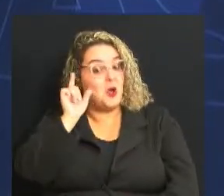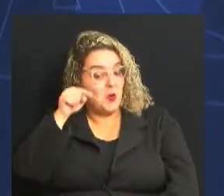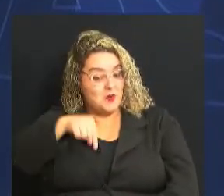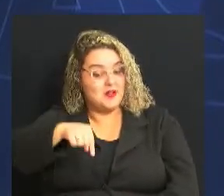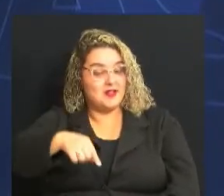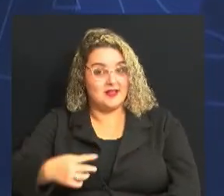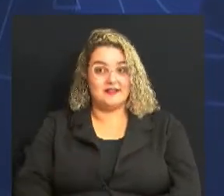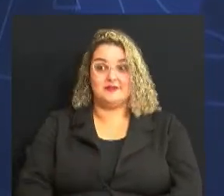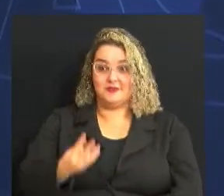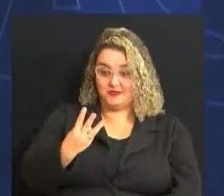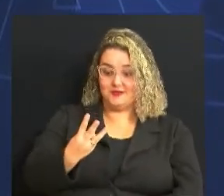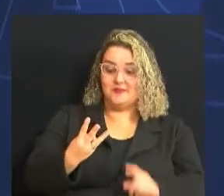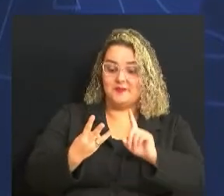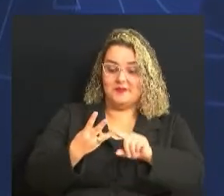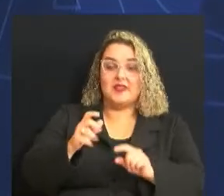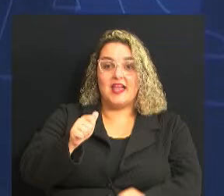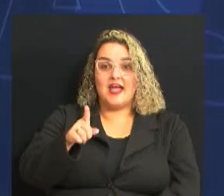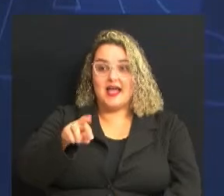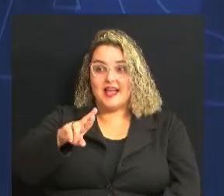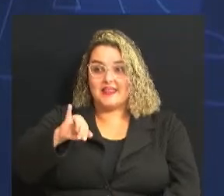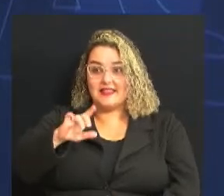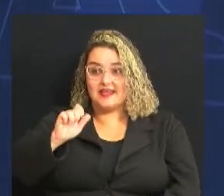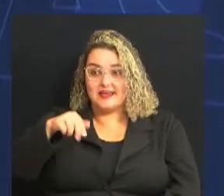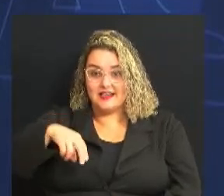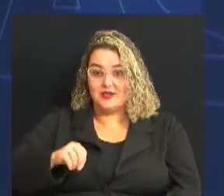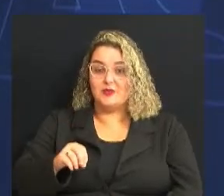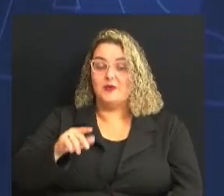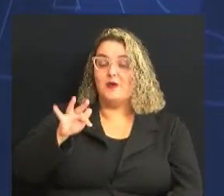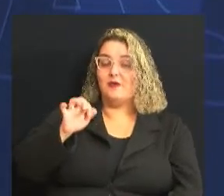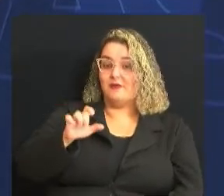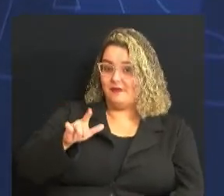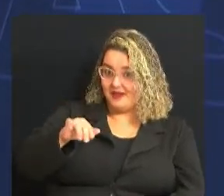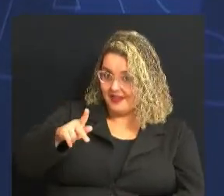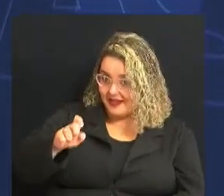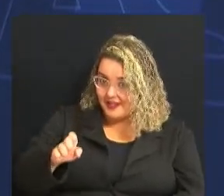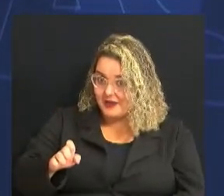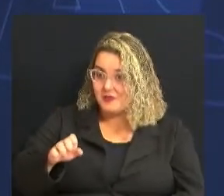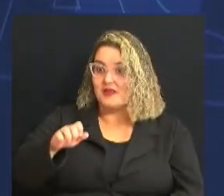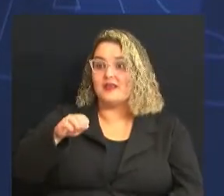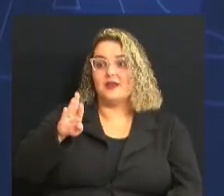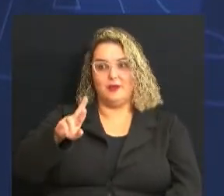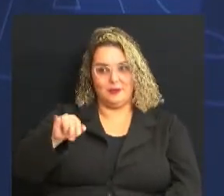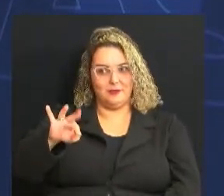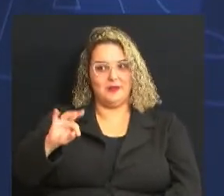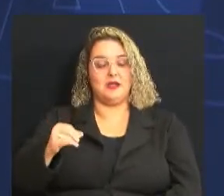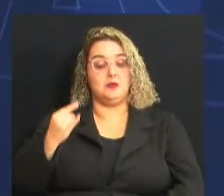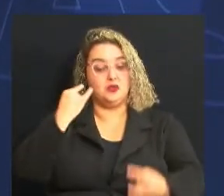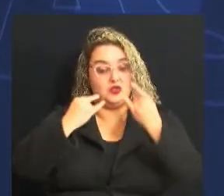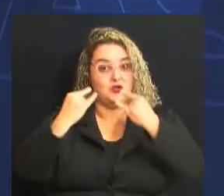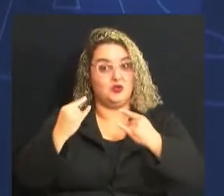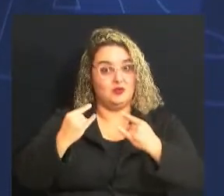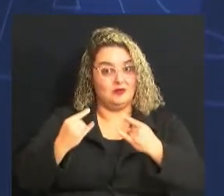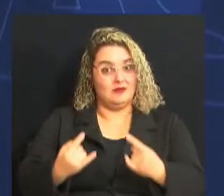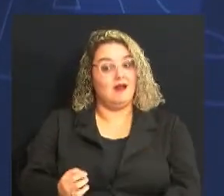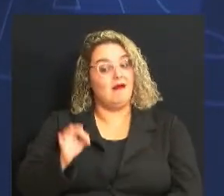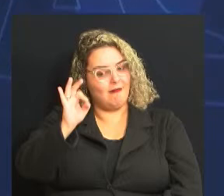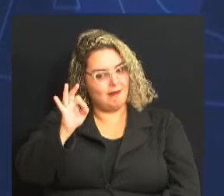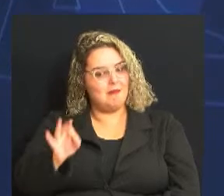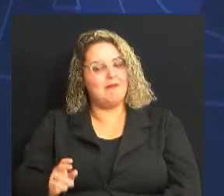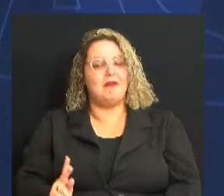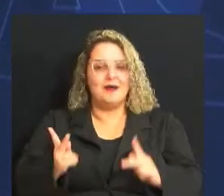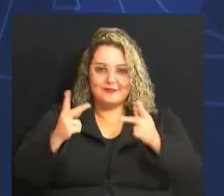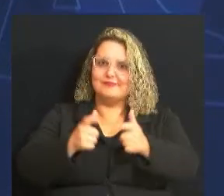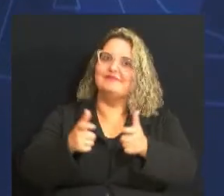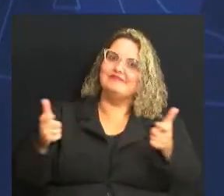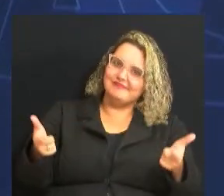trio Adriano, Felipe Roque e Brito. Se estivessem inspirados, a chance de vitória era grande